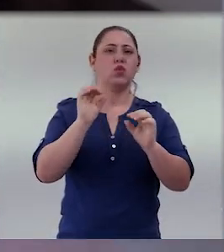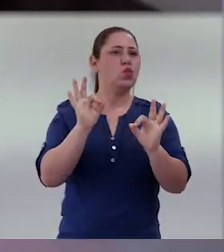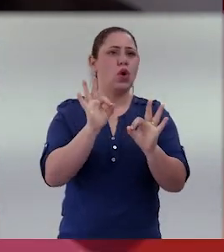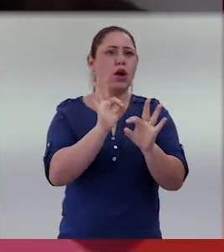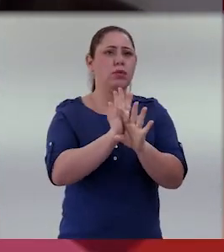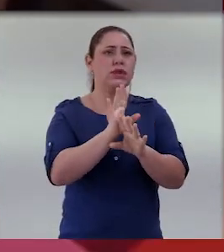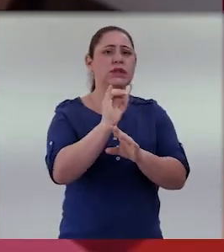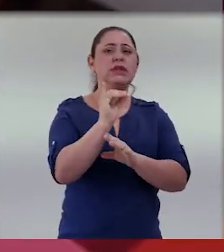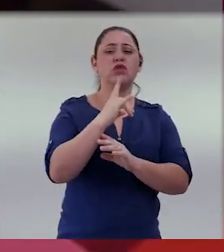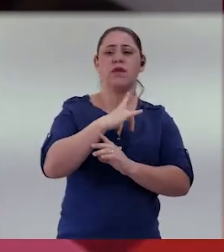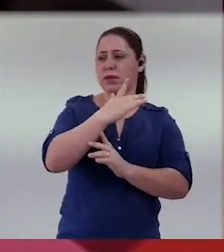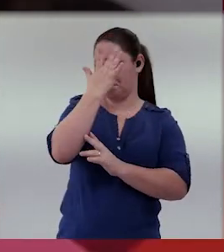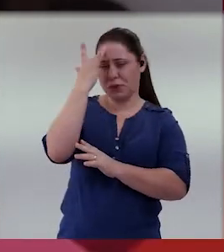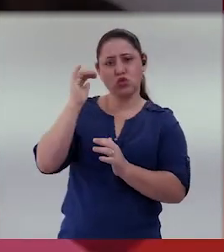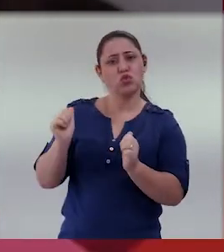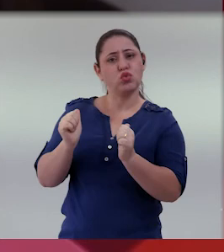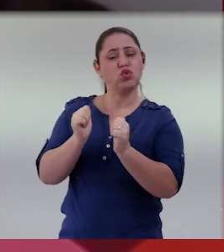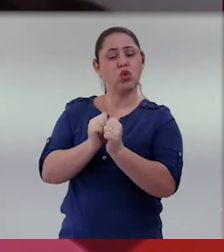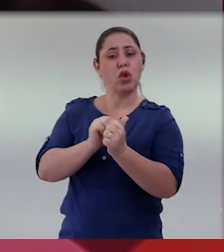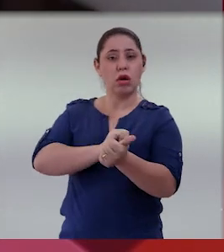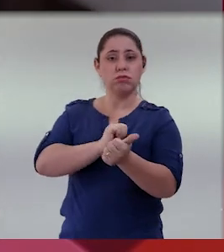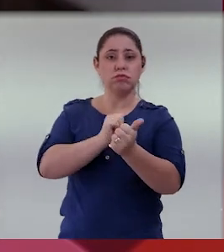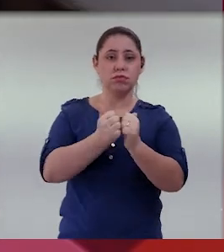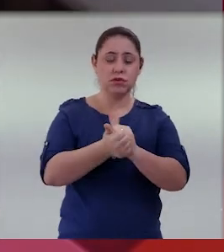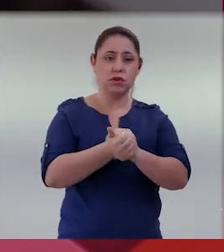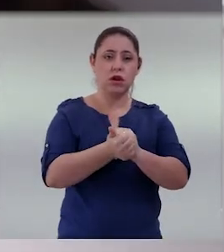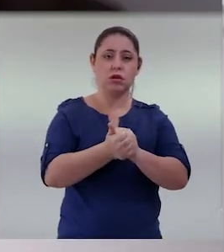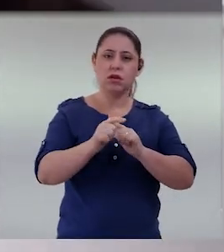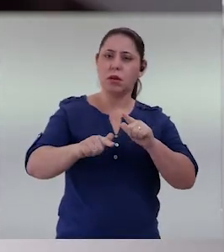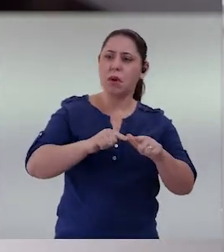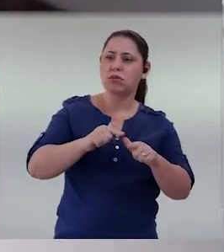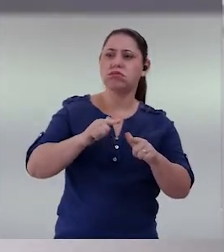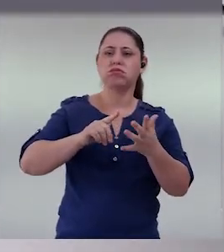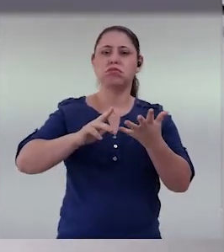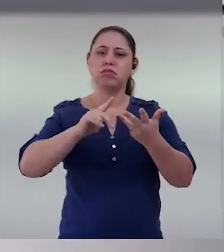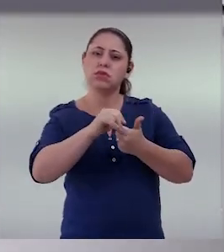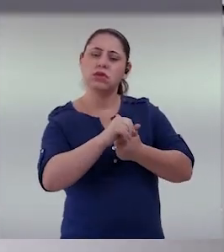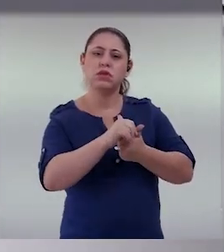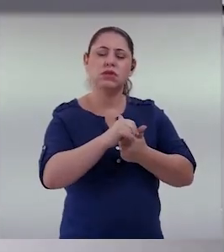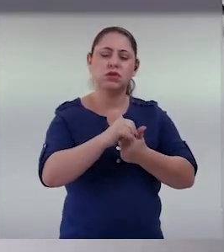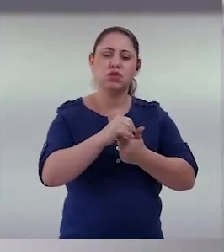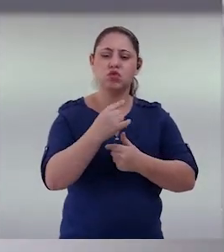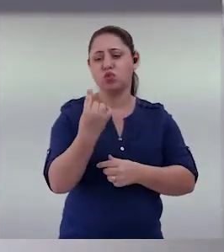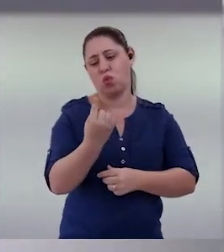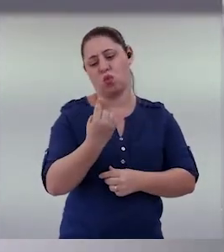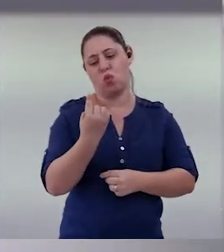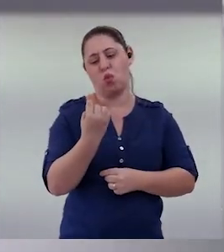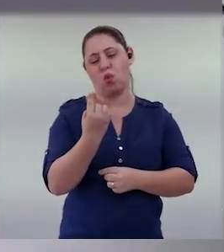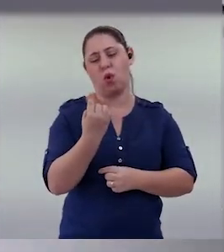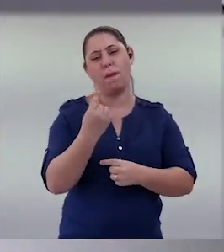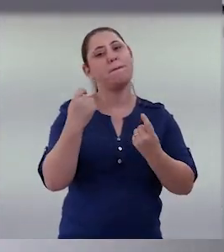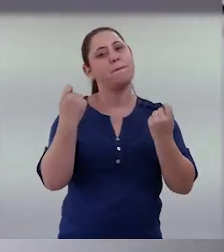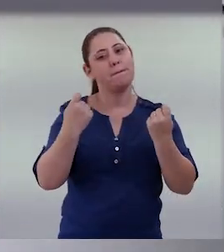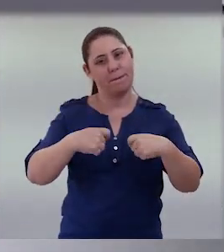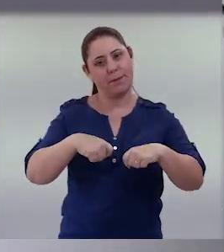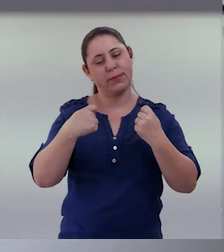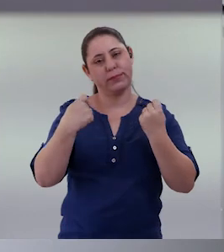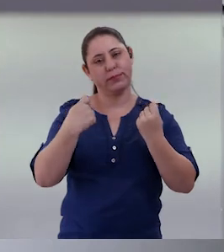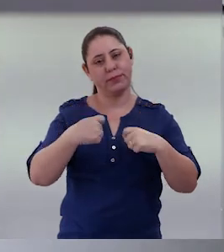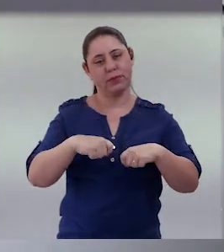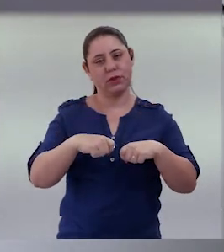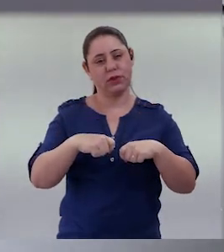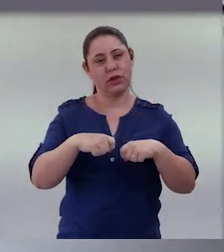que seria preenchido por essas pessoas, que seria preenchido pelas atividades, e aí a gente se vê sozinho, e a